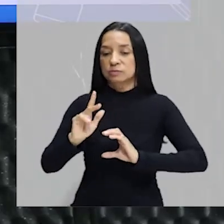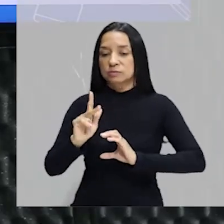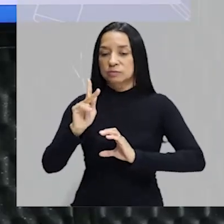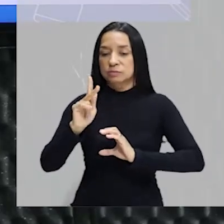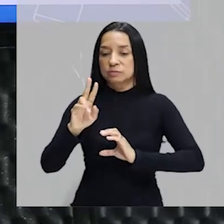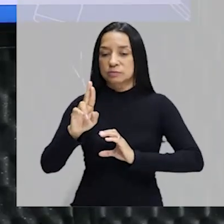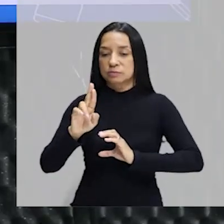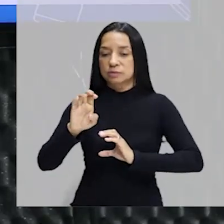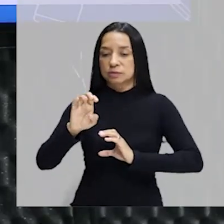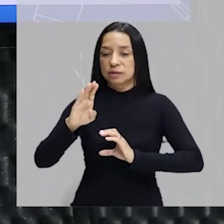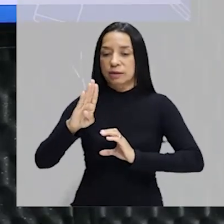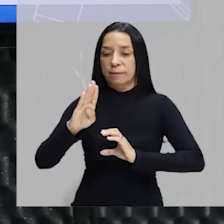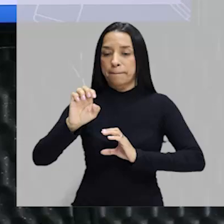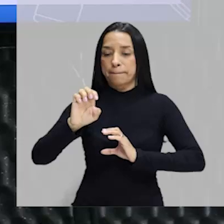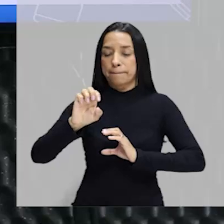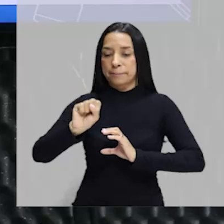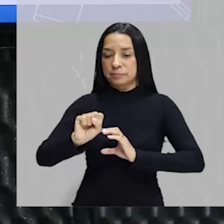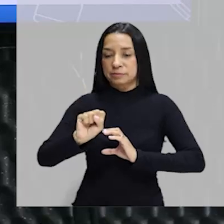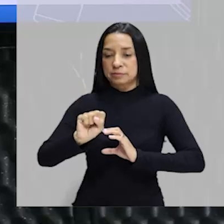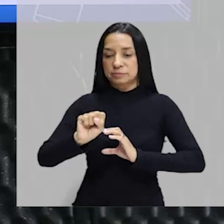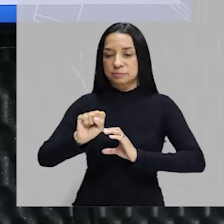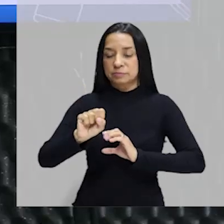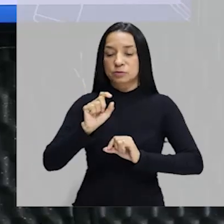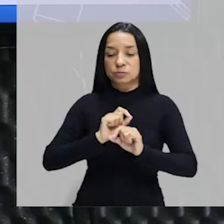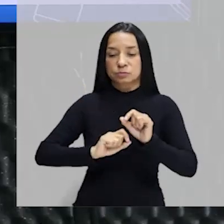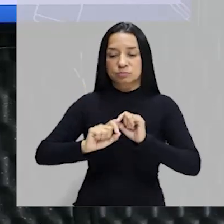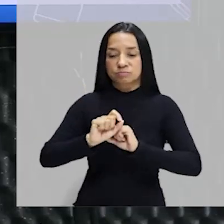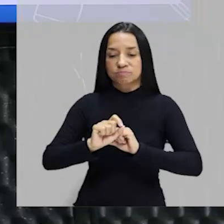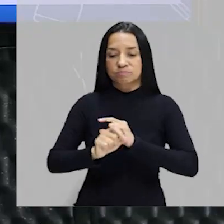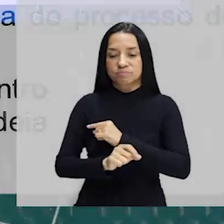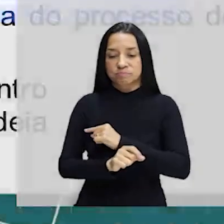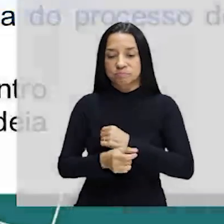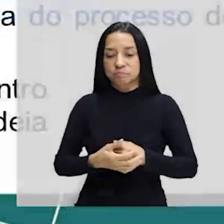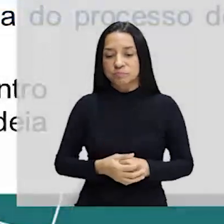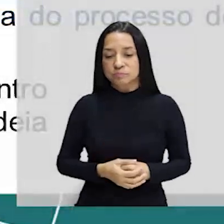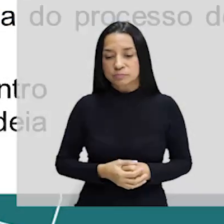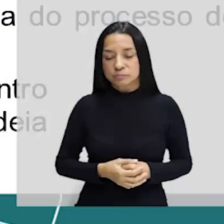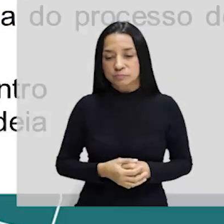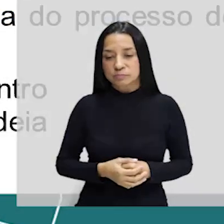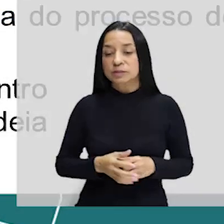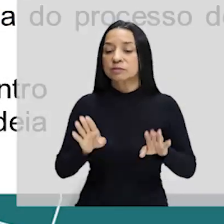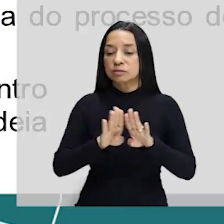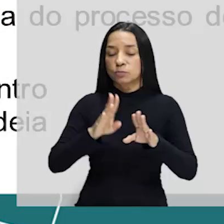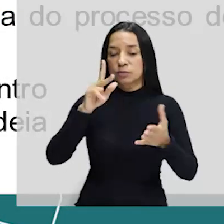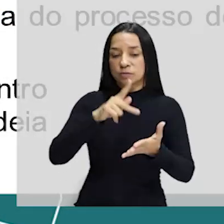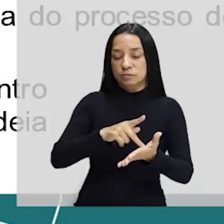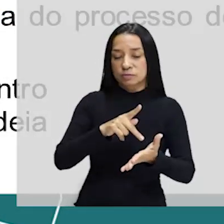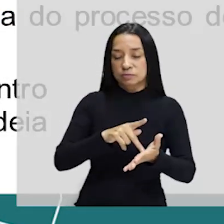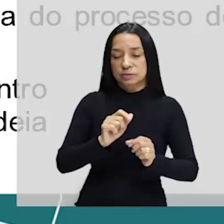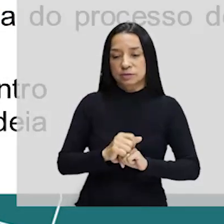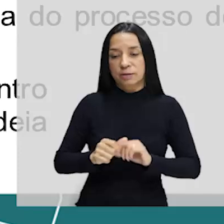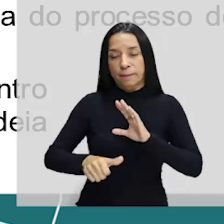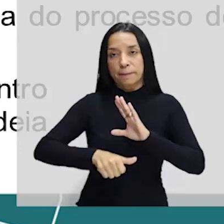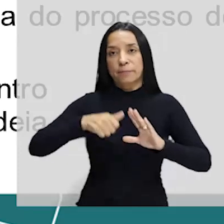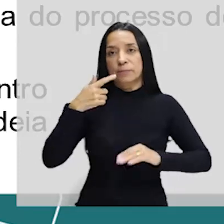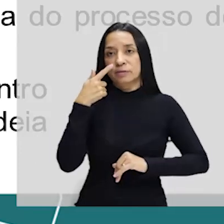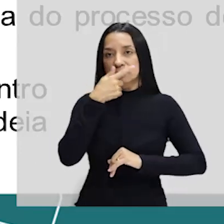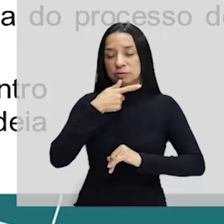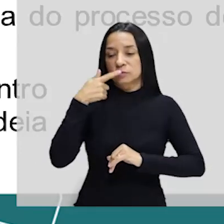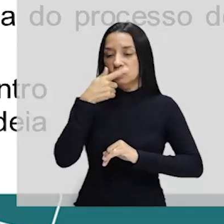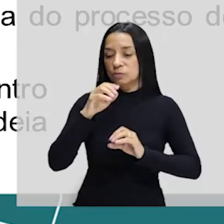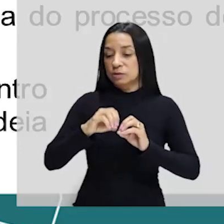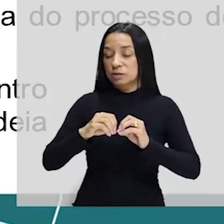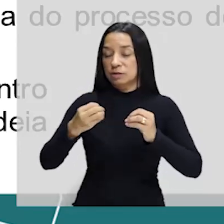cadeia respiratória. Pessoal, essa afirmativa também é verdadeira. Então, primeiramente, a glicose ela é